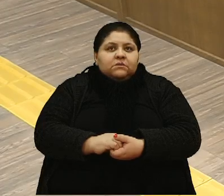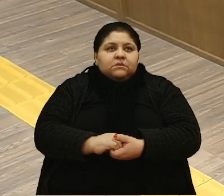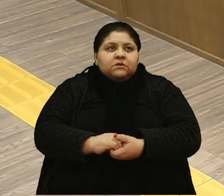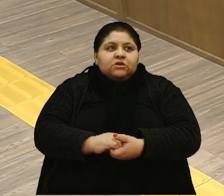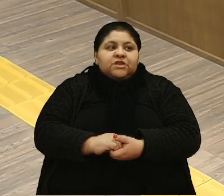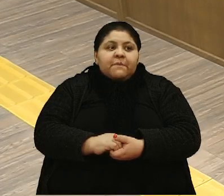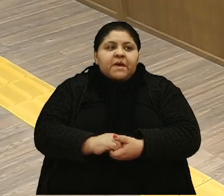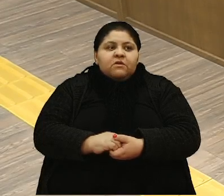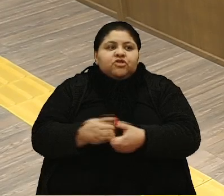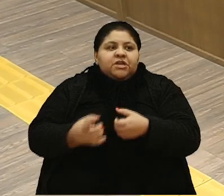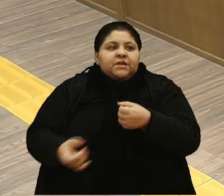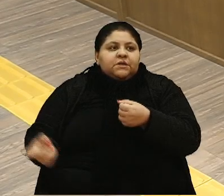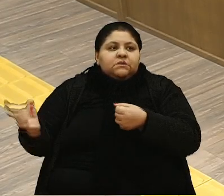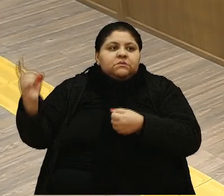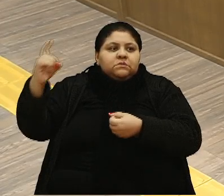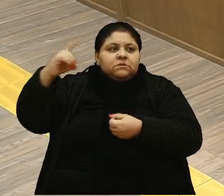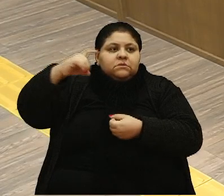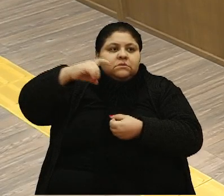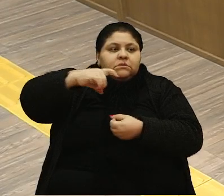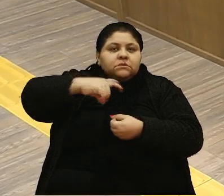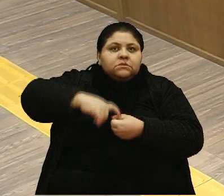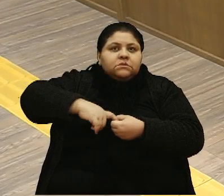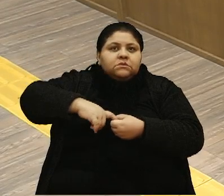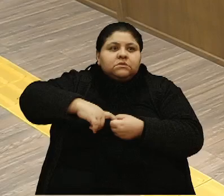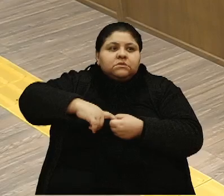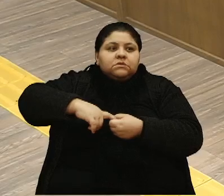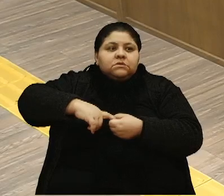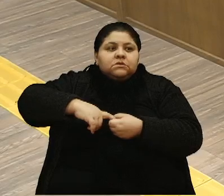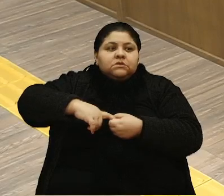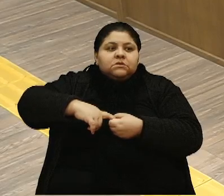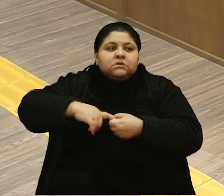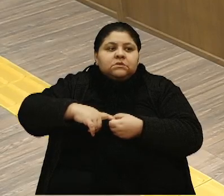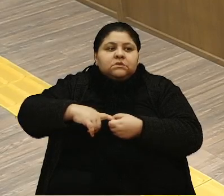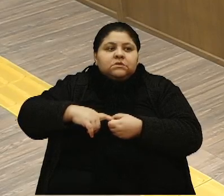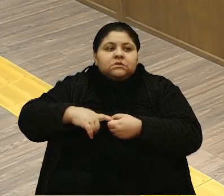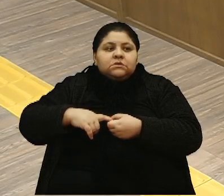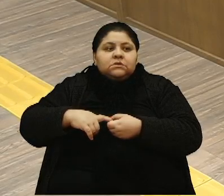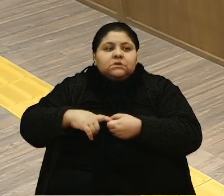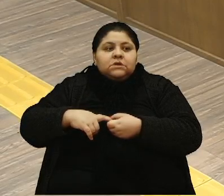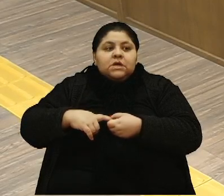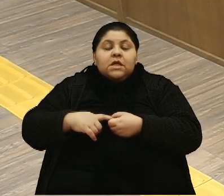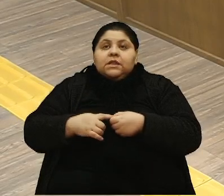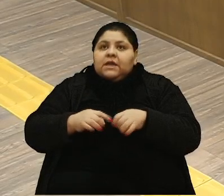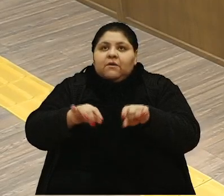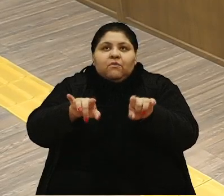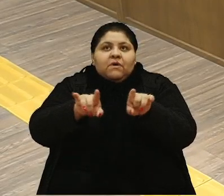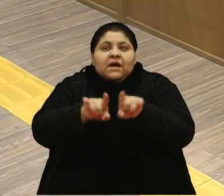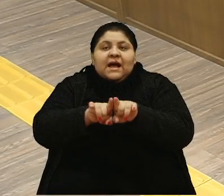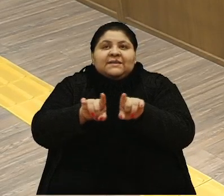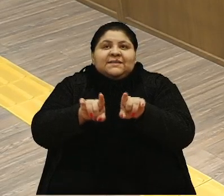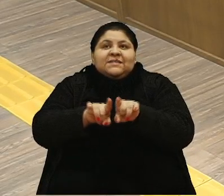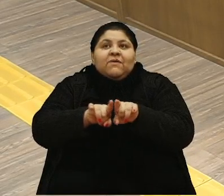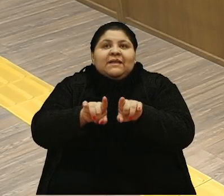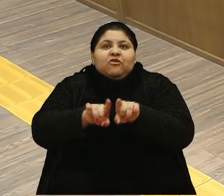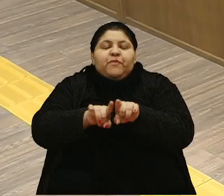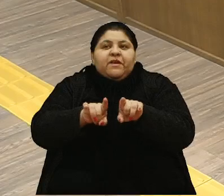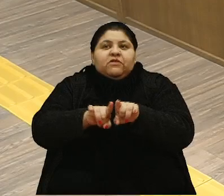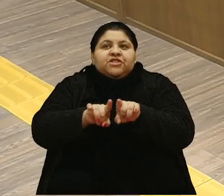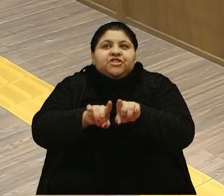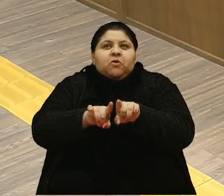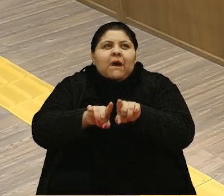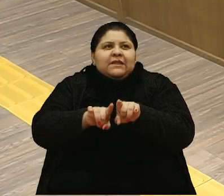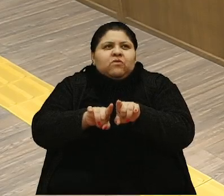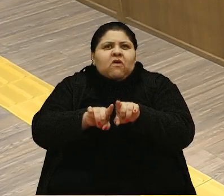Voltamos aí, então, pessoal. A minha fala aqui vai ser um assunto que a gente está debatendo aí desde ontem. Debatemos também mais cedo, aqui